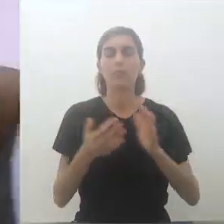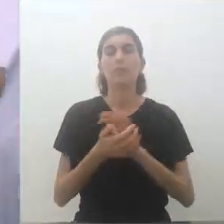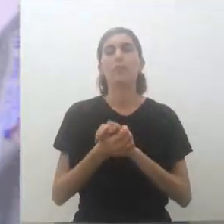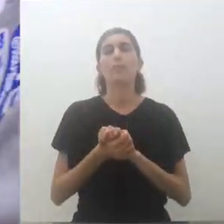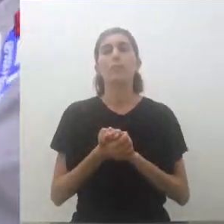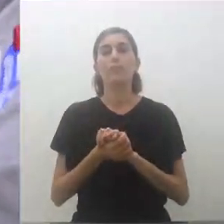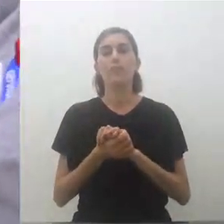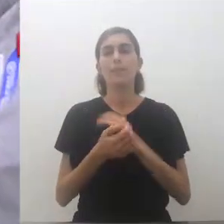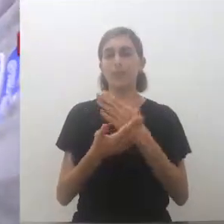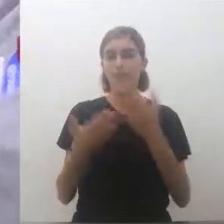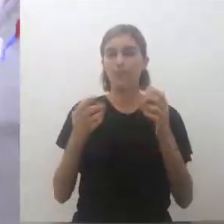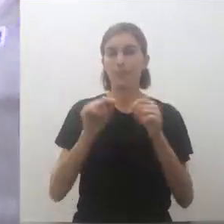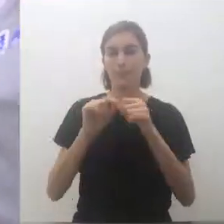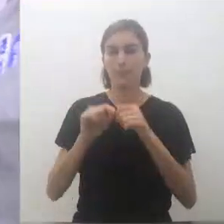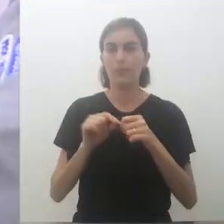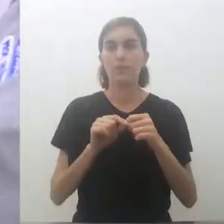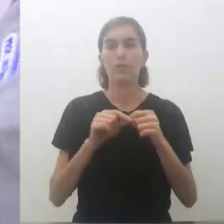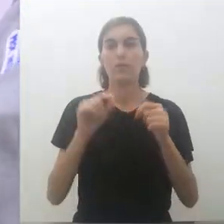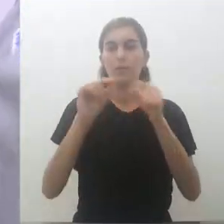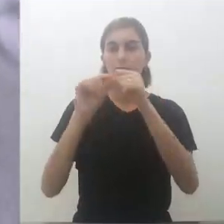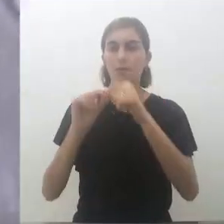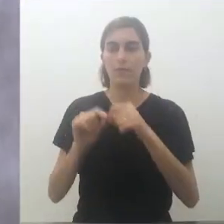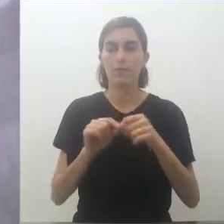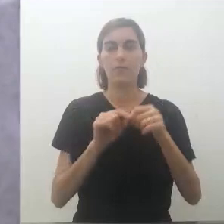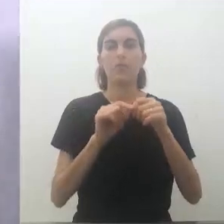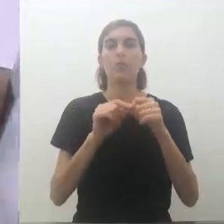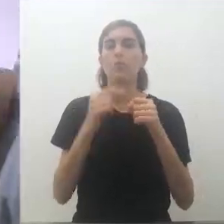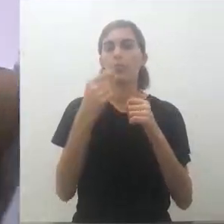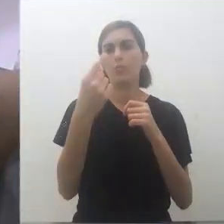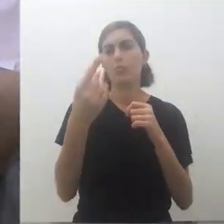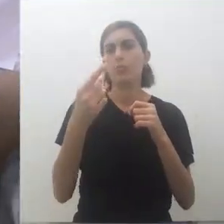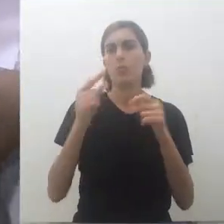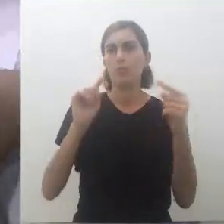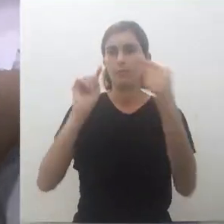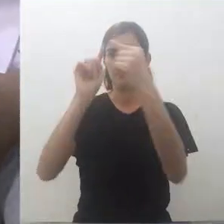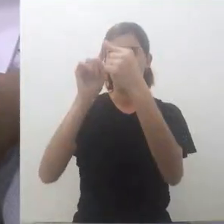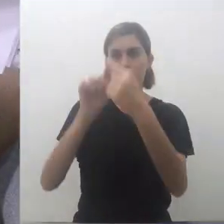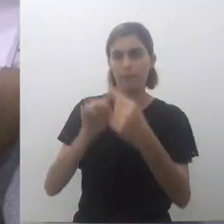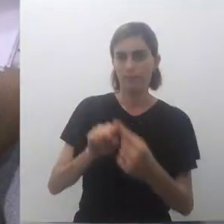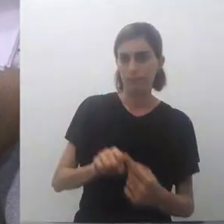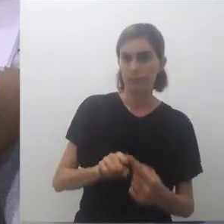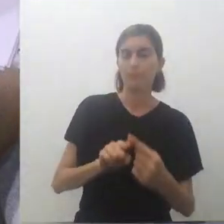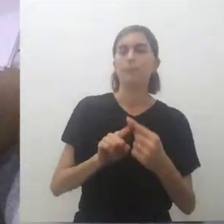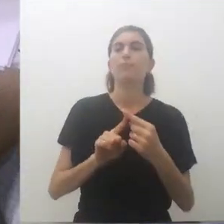pegar, foi feito uma ligação entre